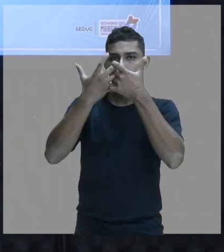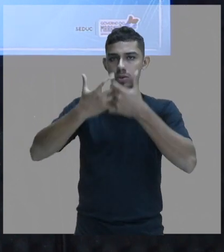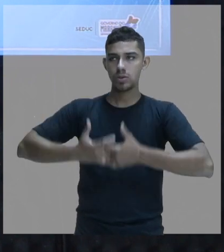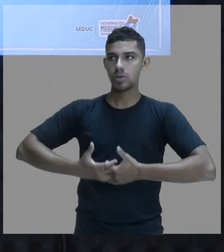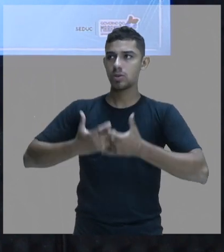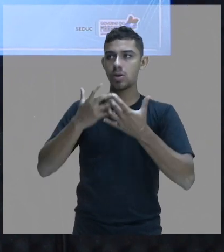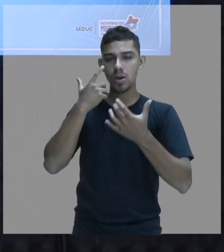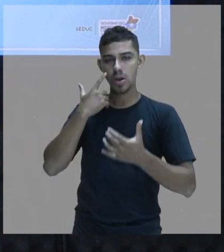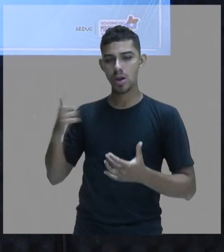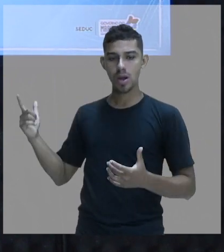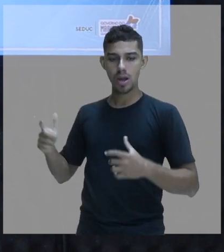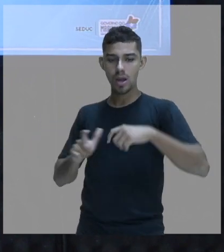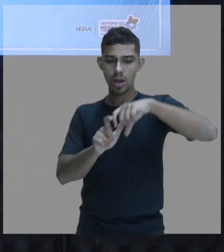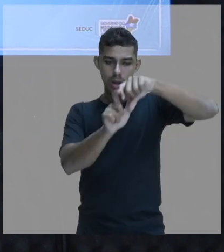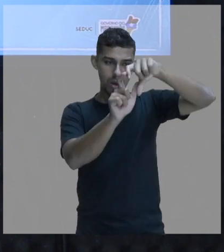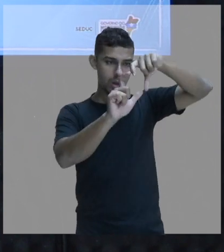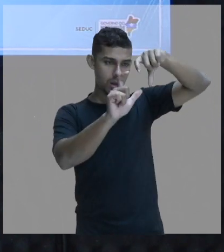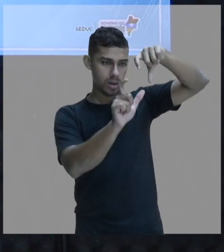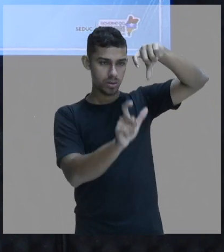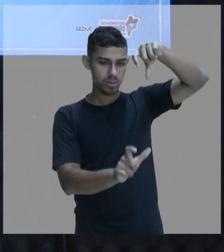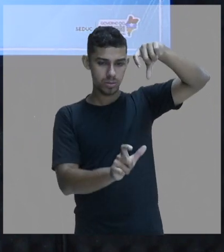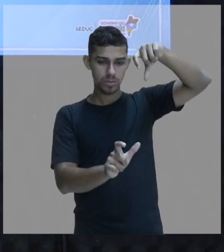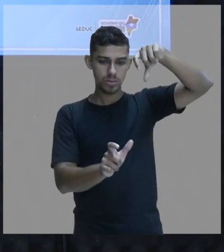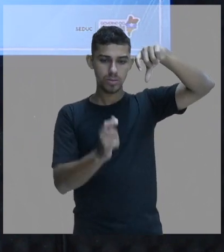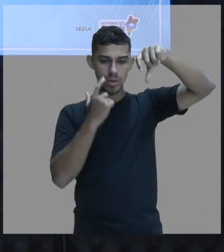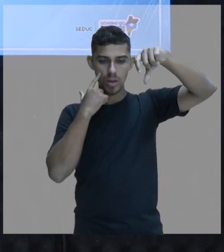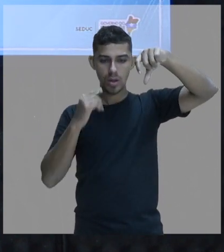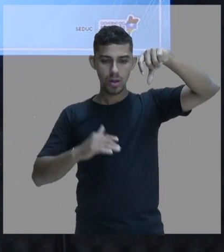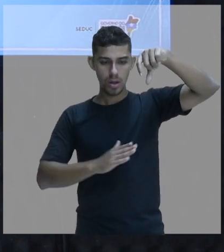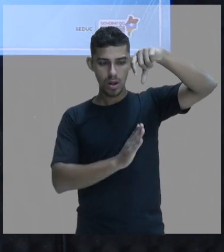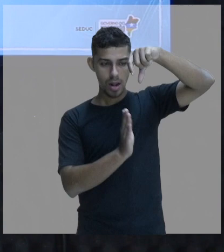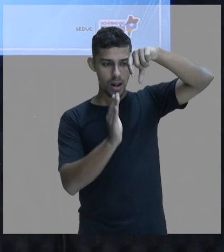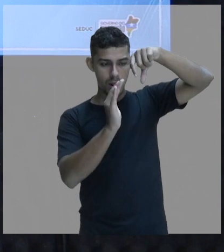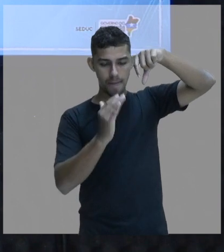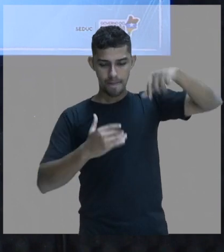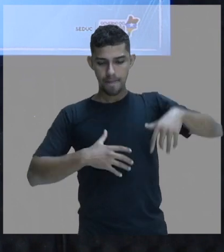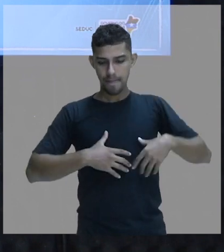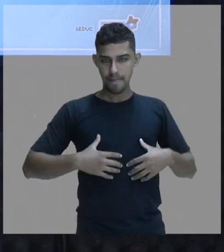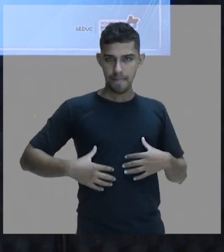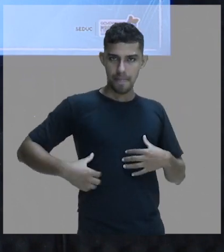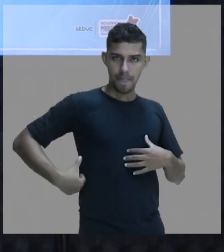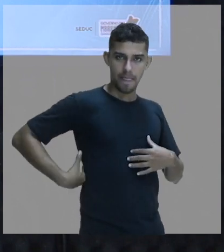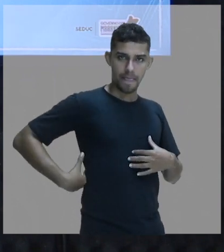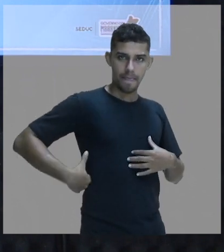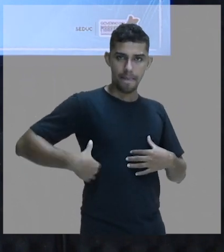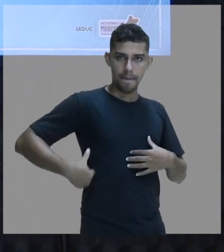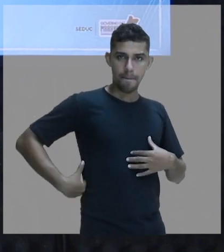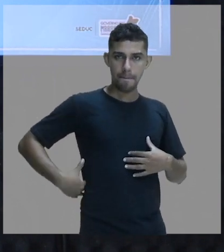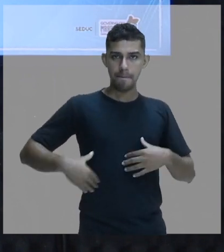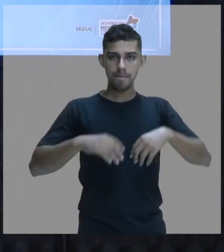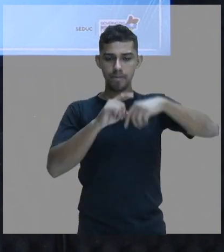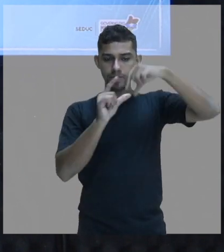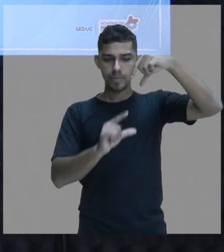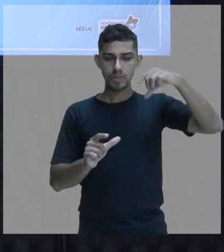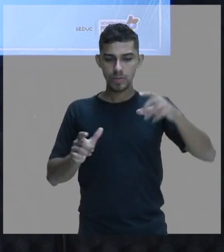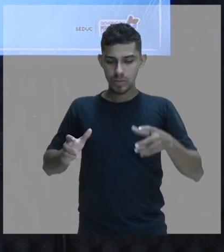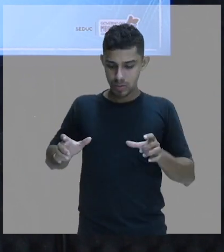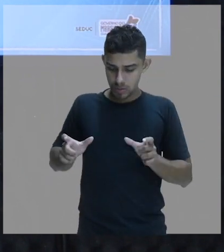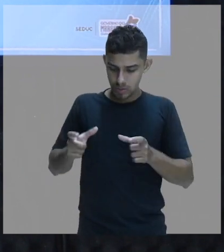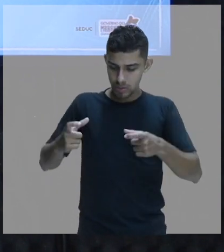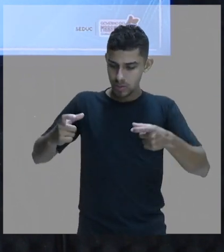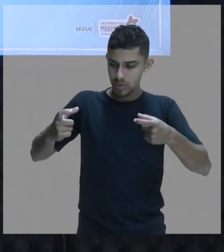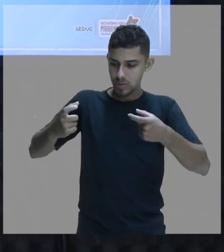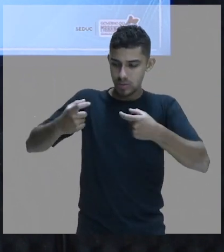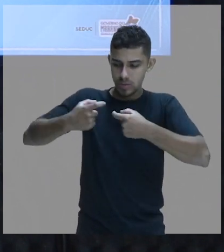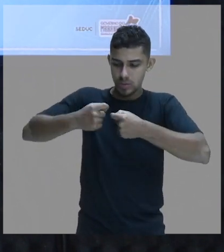ó, uma imagem de uma coluna vertebral, está aqui a região lombar. Entre cada vértebra existe o que? Os discos intervertebrais,